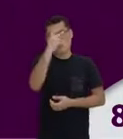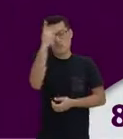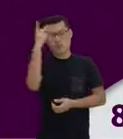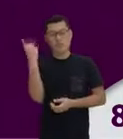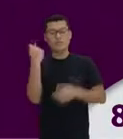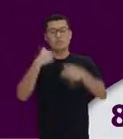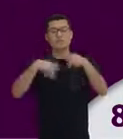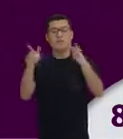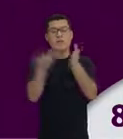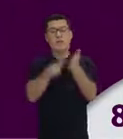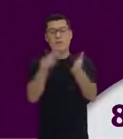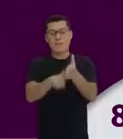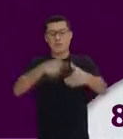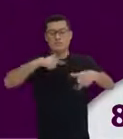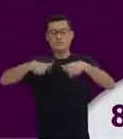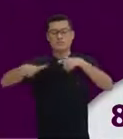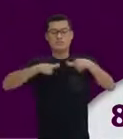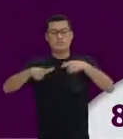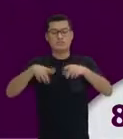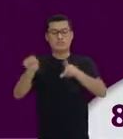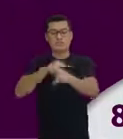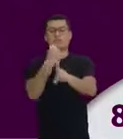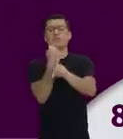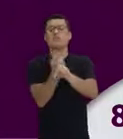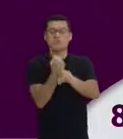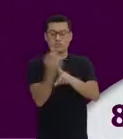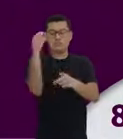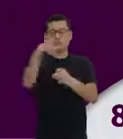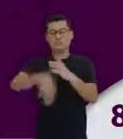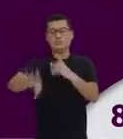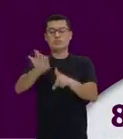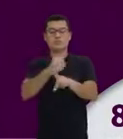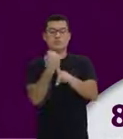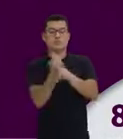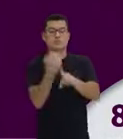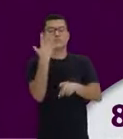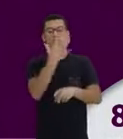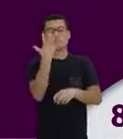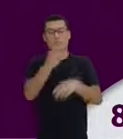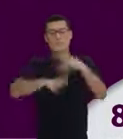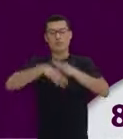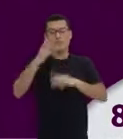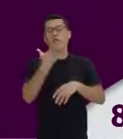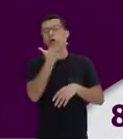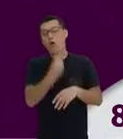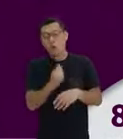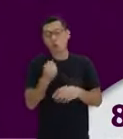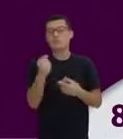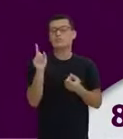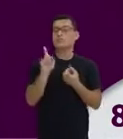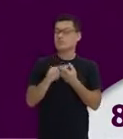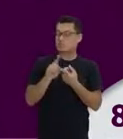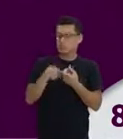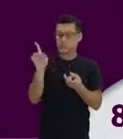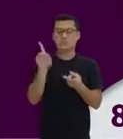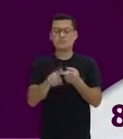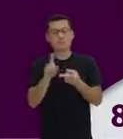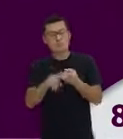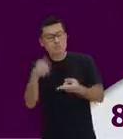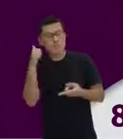vai exercer o papel na sociedade de músico quando é homem e de musicista